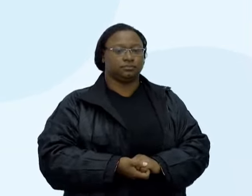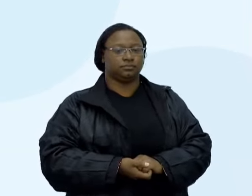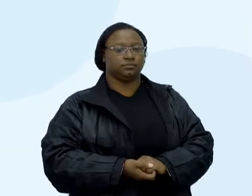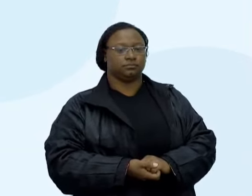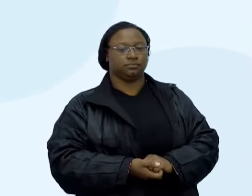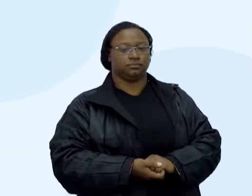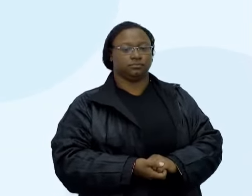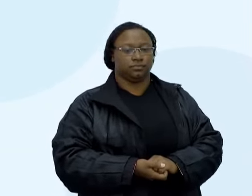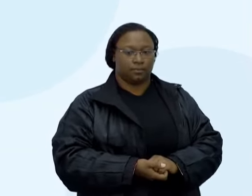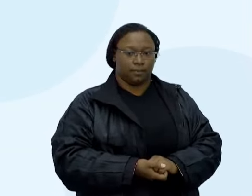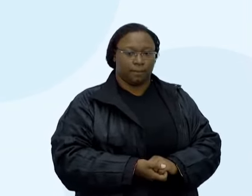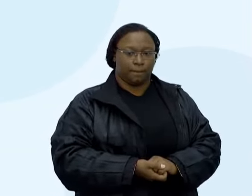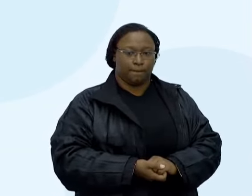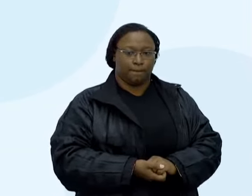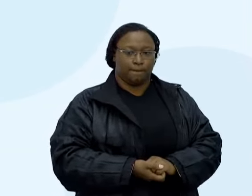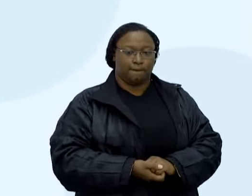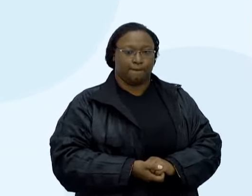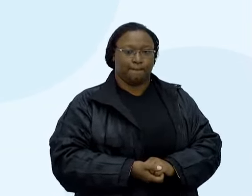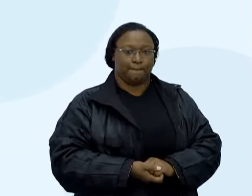630.